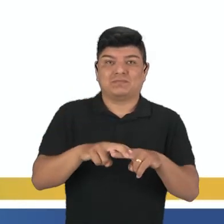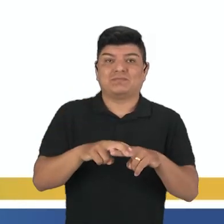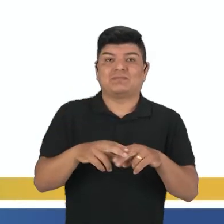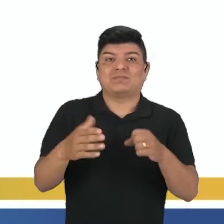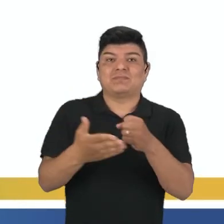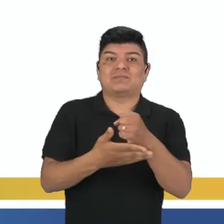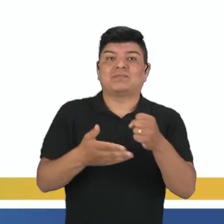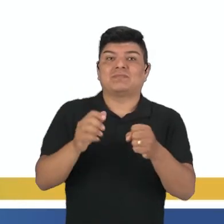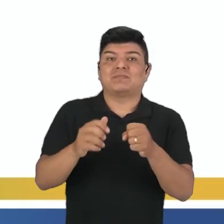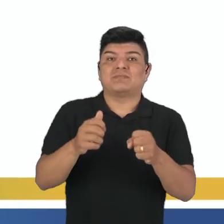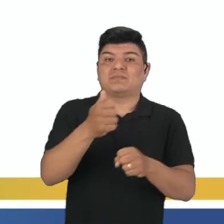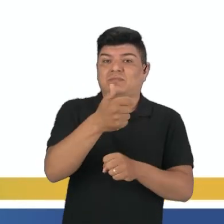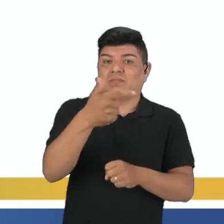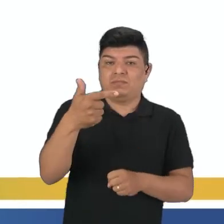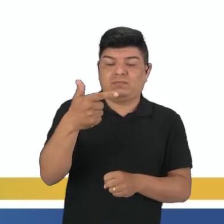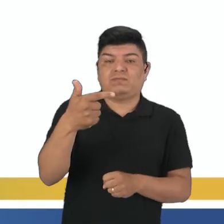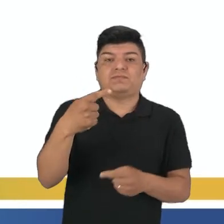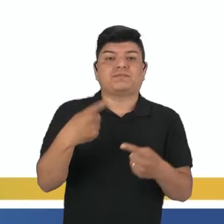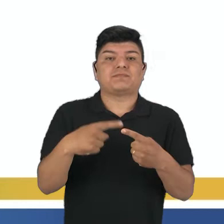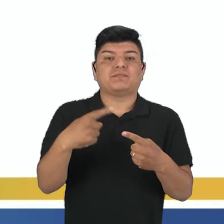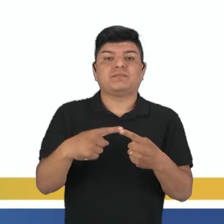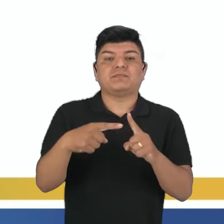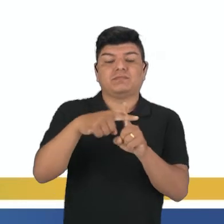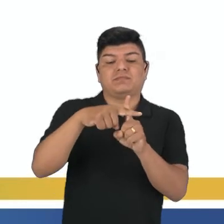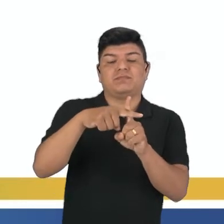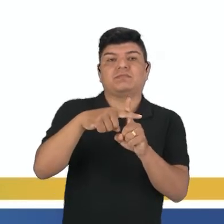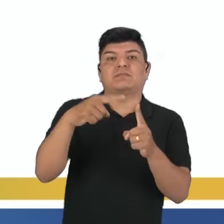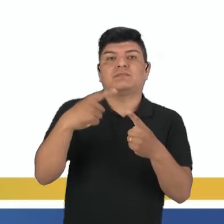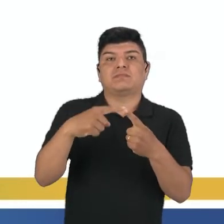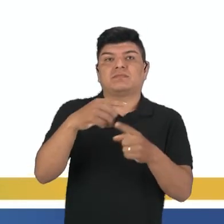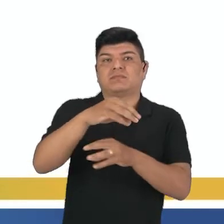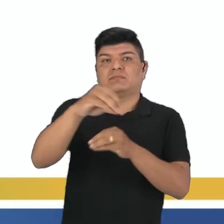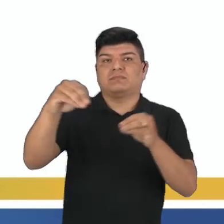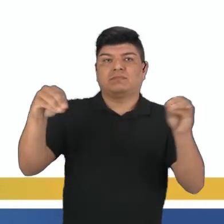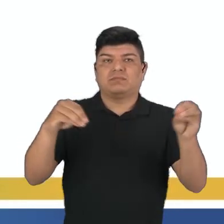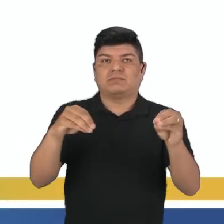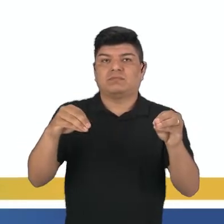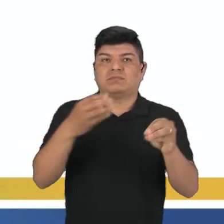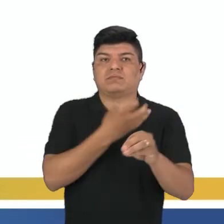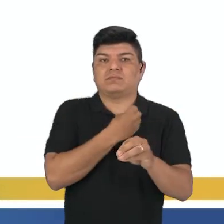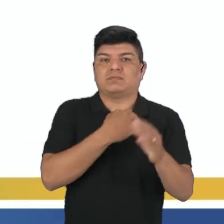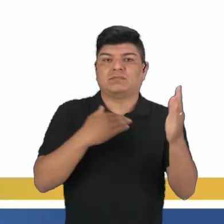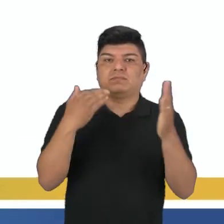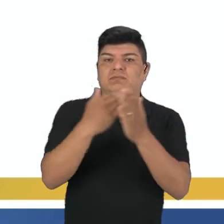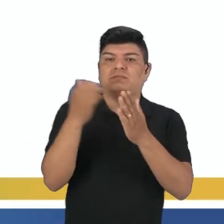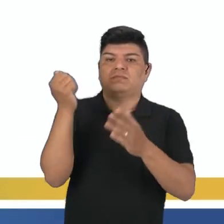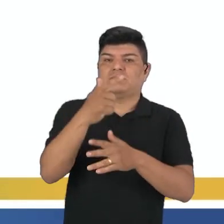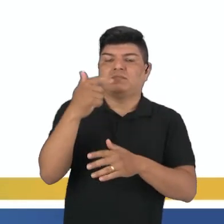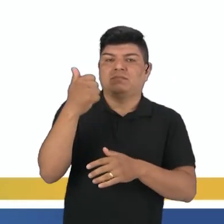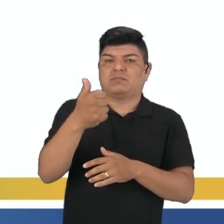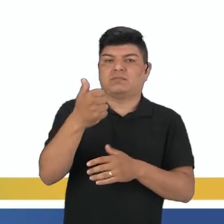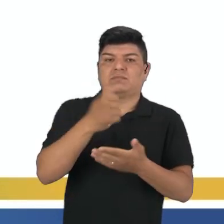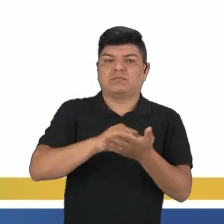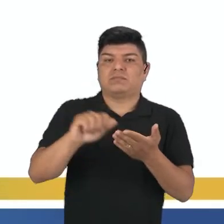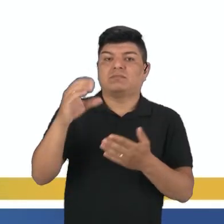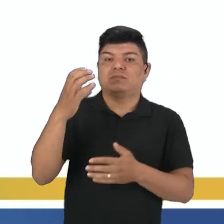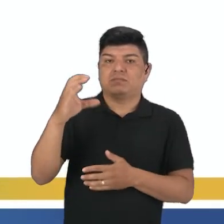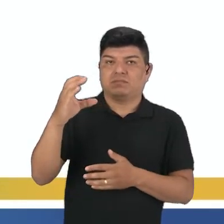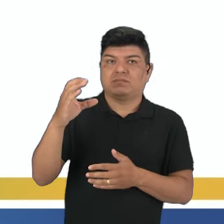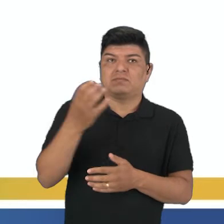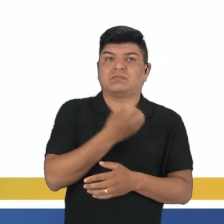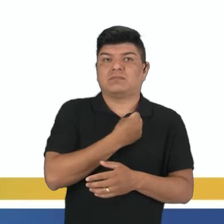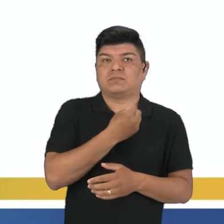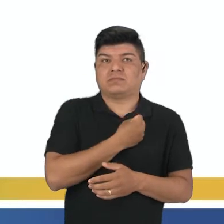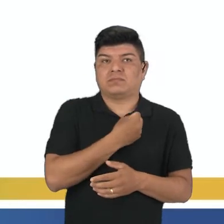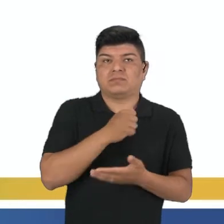da base 10 vai ser 12. E por que vai ser positivo? Porque eu estou convertendo um número maior do que 1 para notação científica. Então, esse número